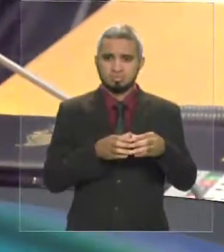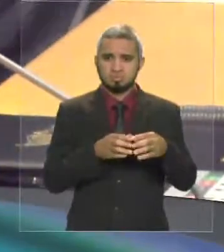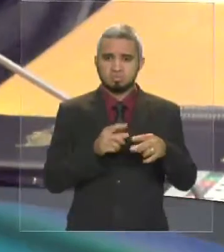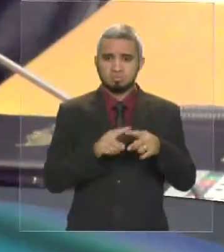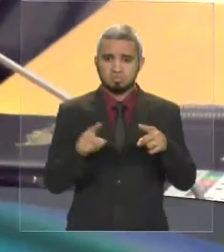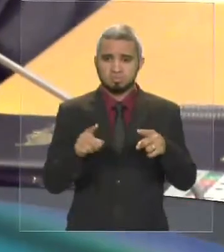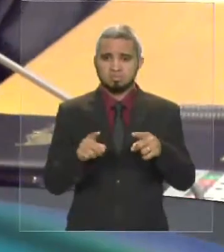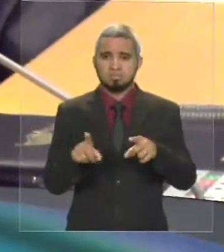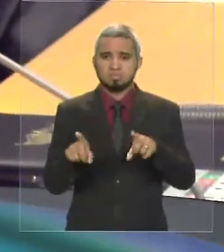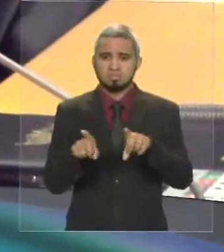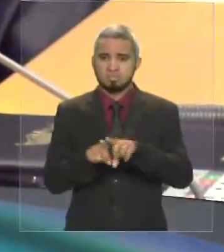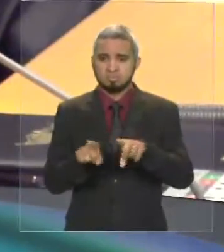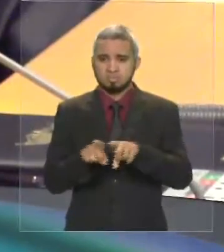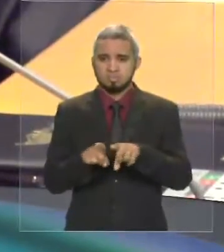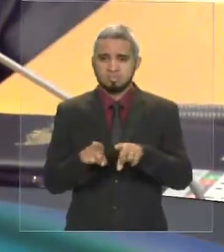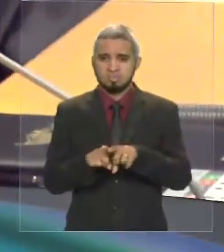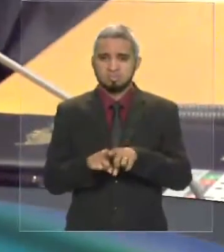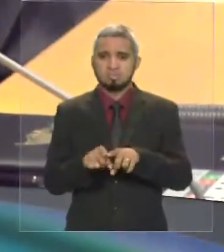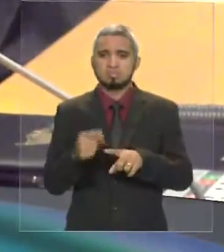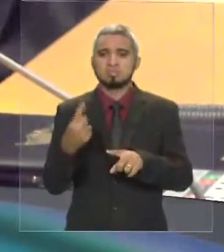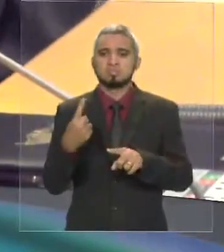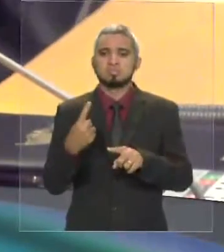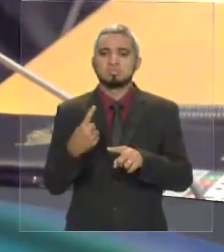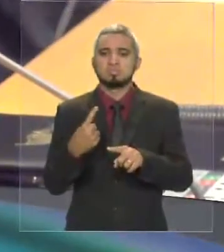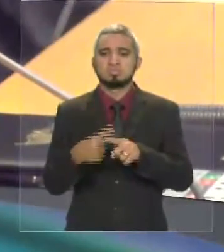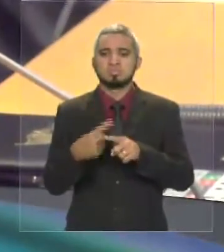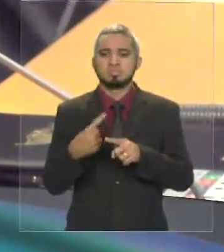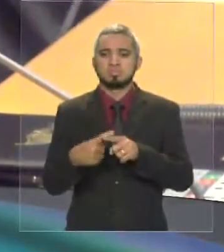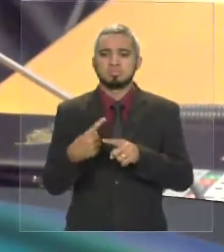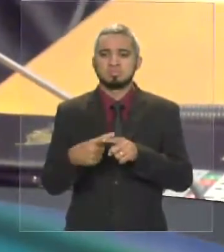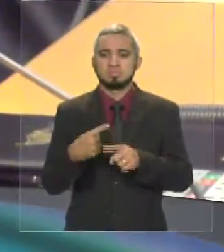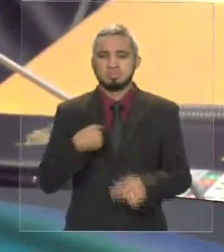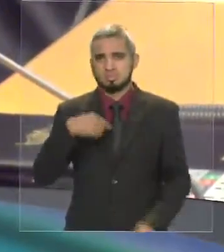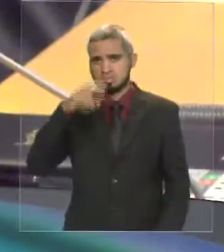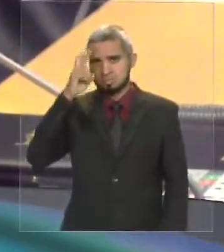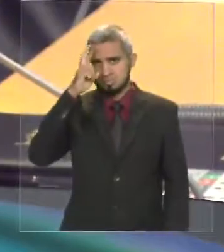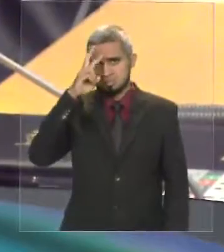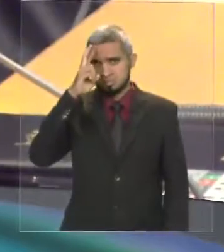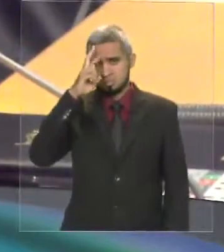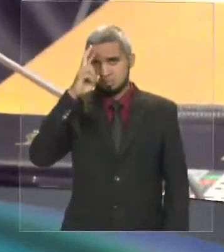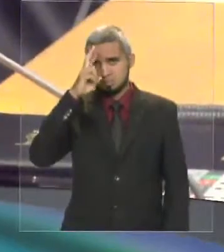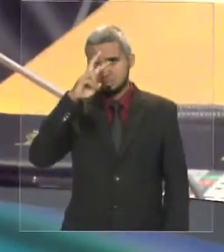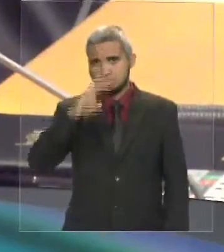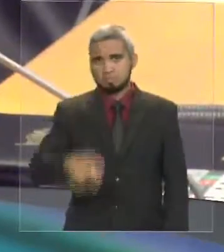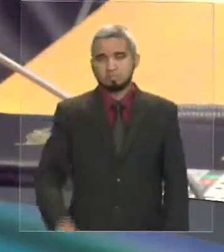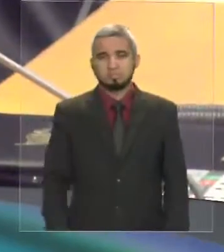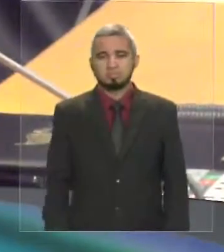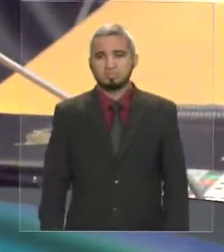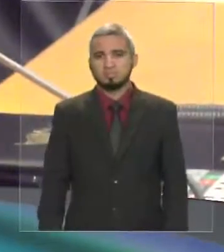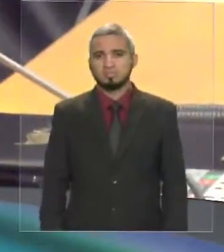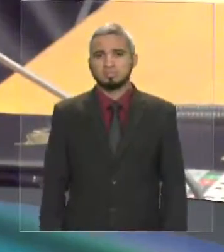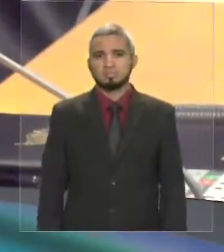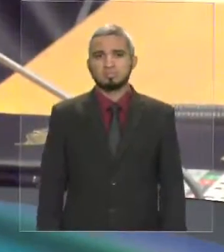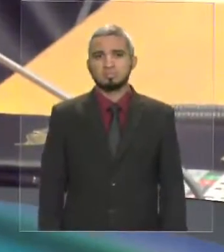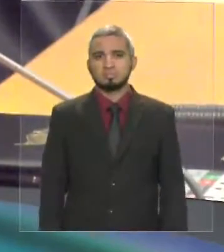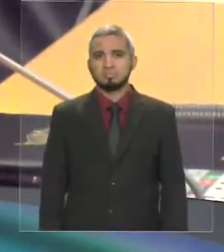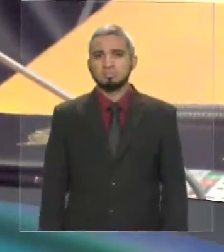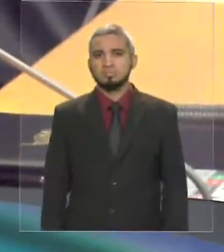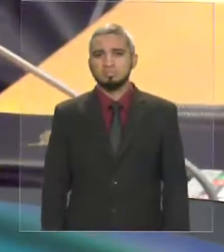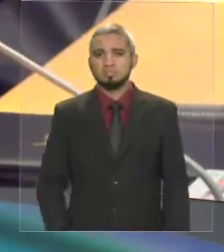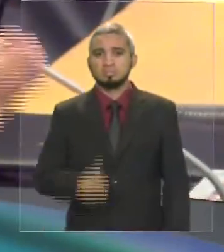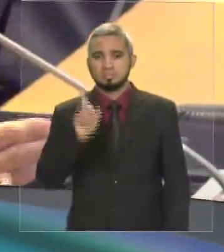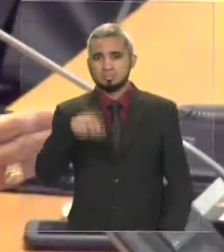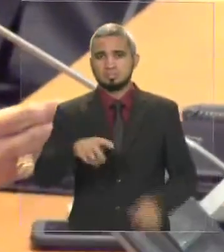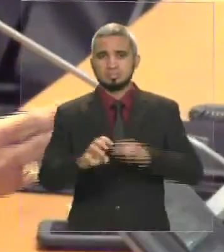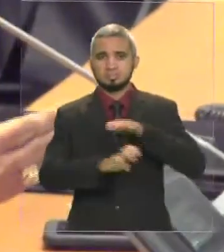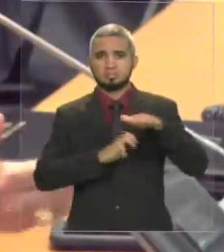mas também pelo fato de lembrar que, por serem grandes